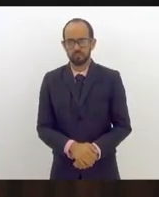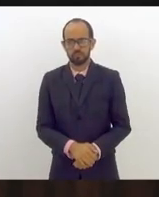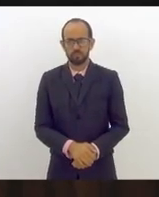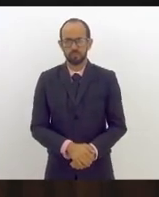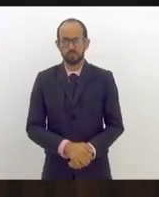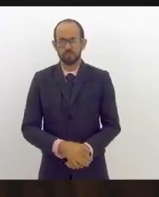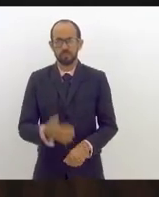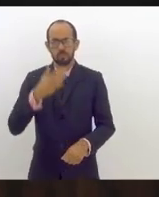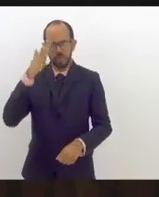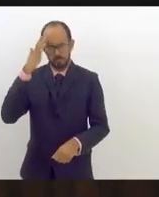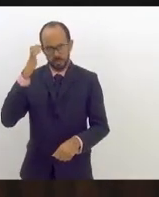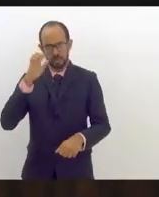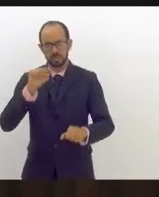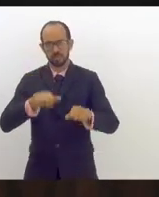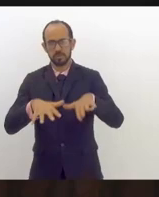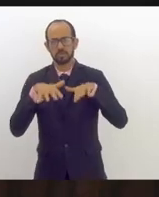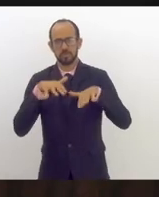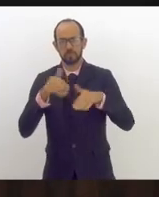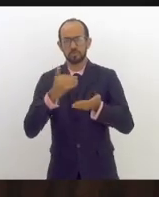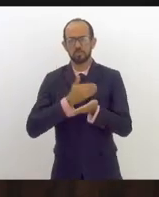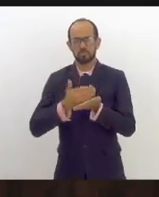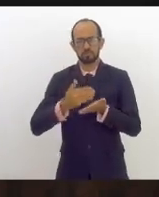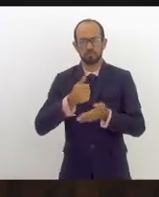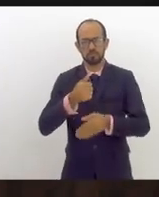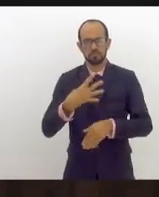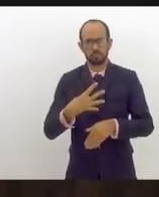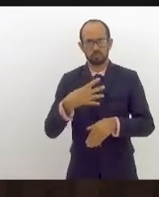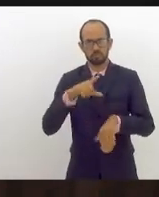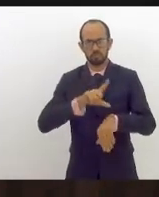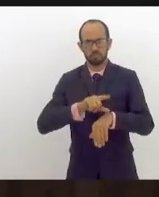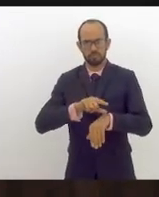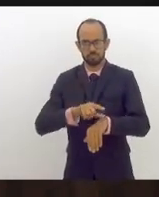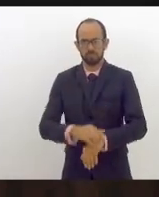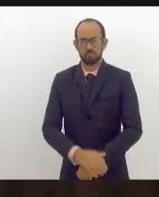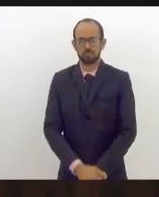para sessão de amanhã a partir das 14 horas